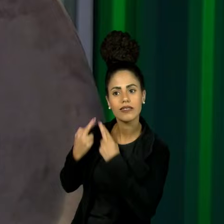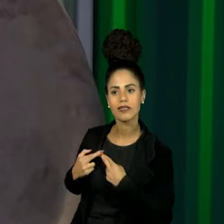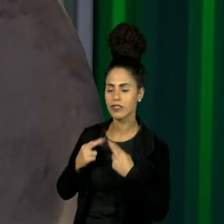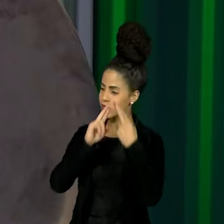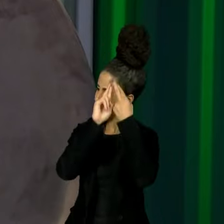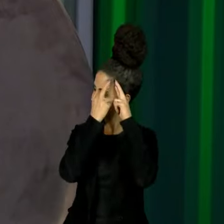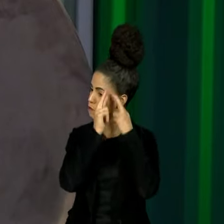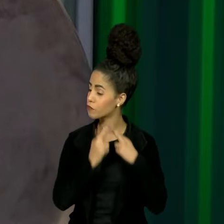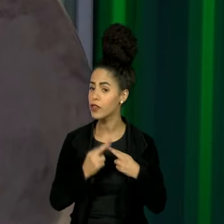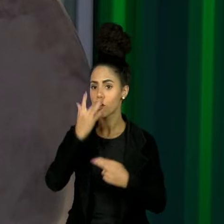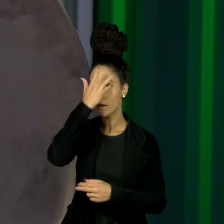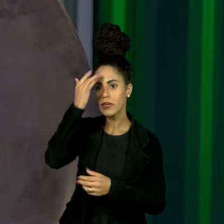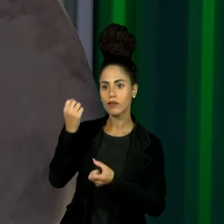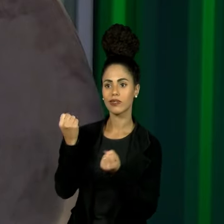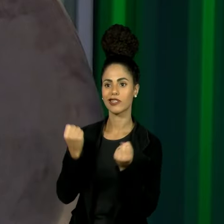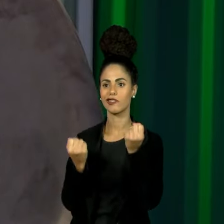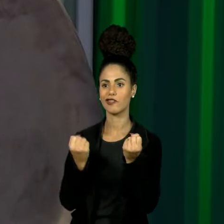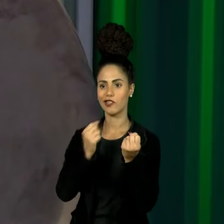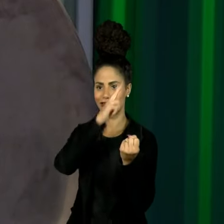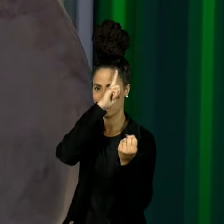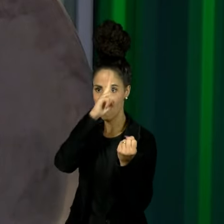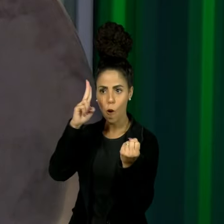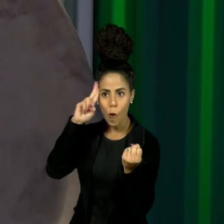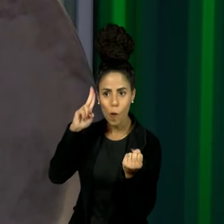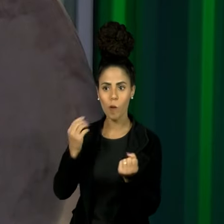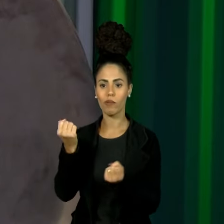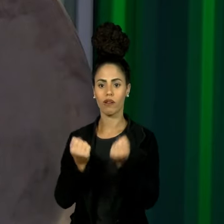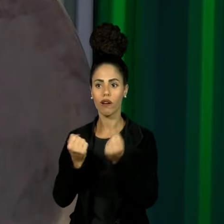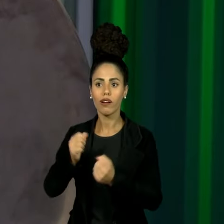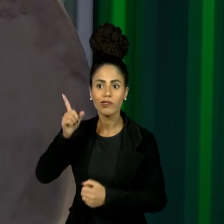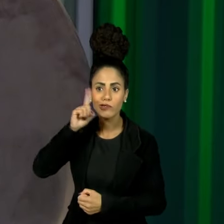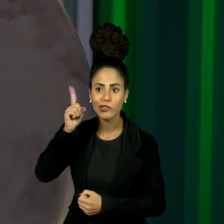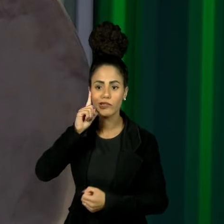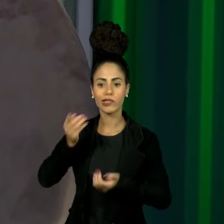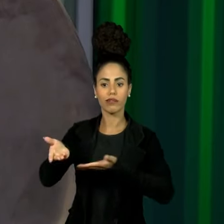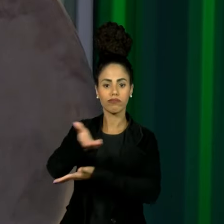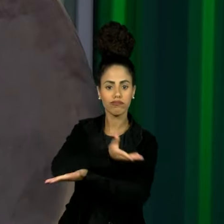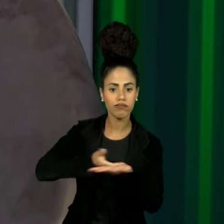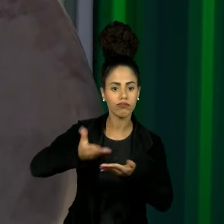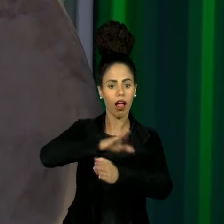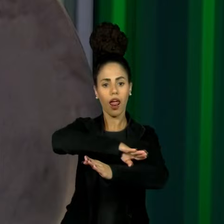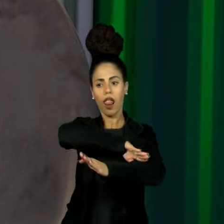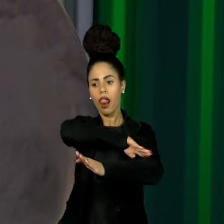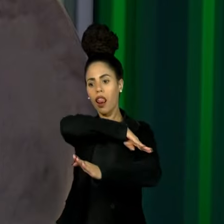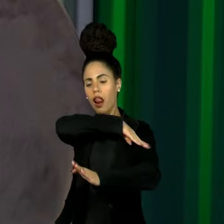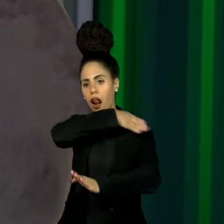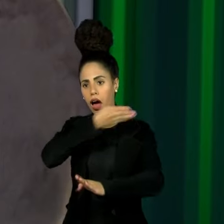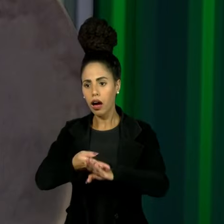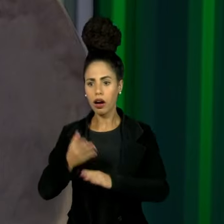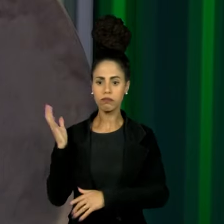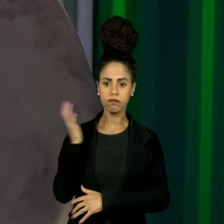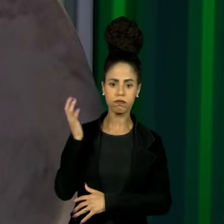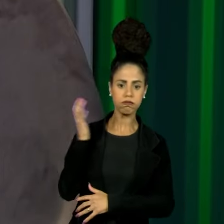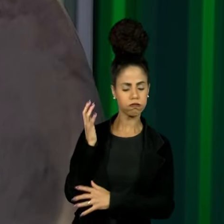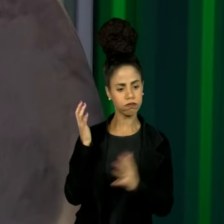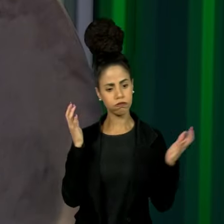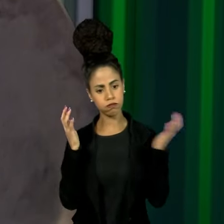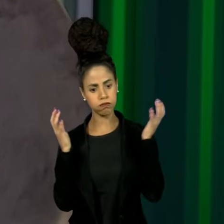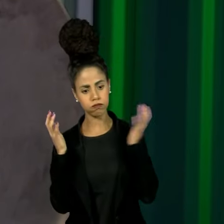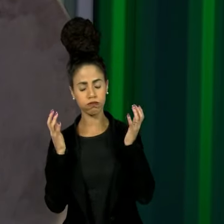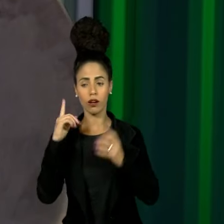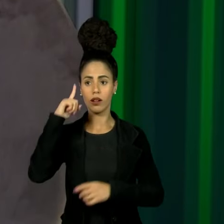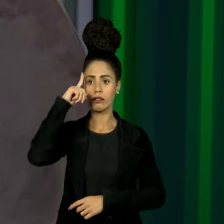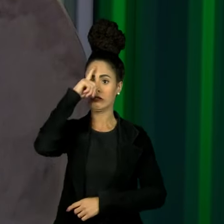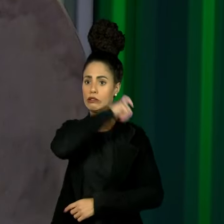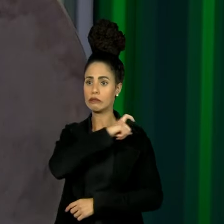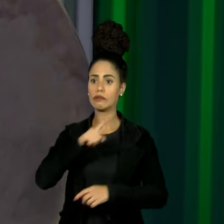aplicativos, boleiras, que estão ali dia a dia interagindo com muitas pessoas, são muitas as pressões, né? Equilibrar as